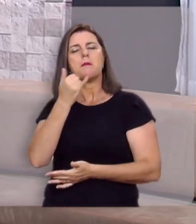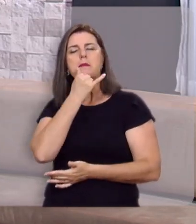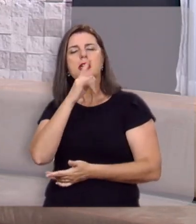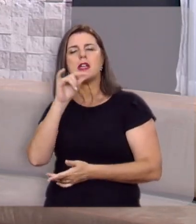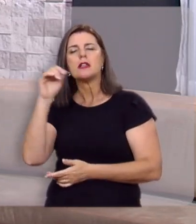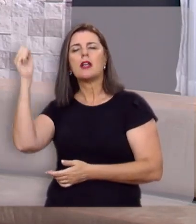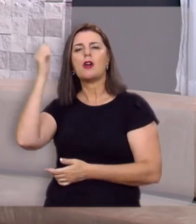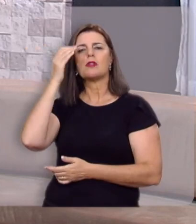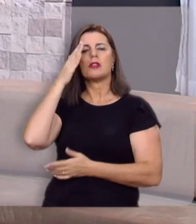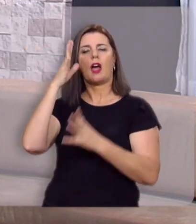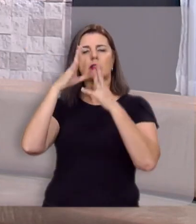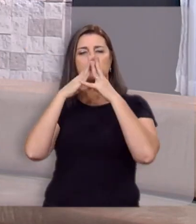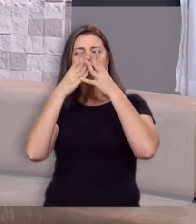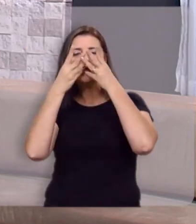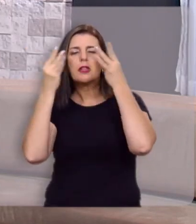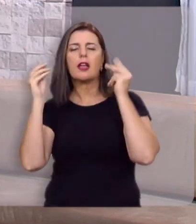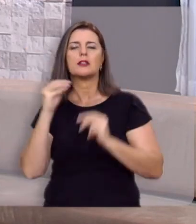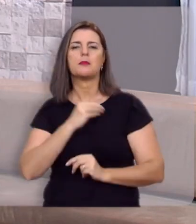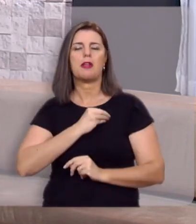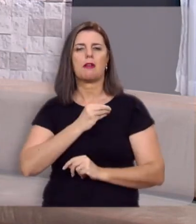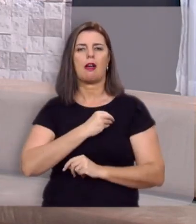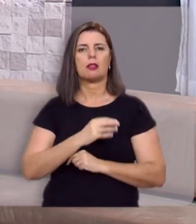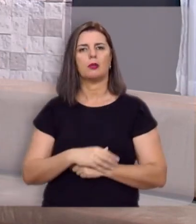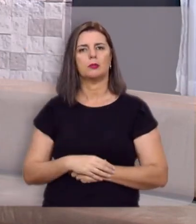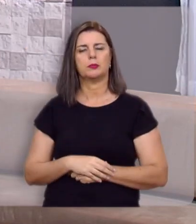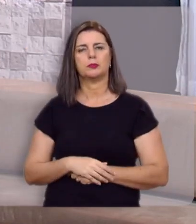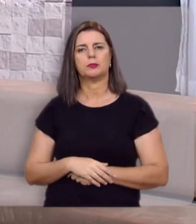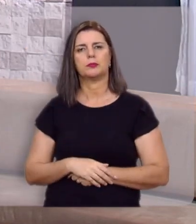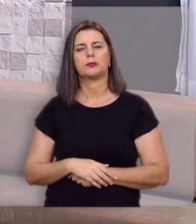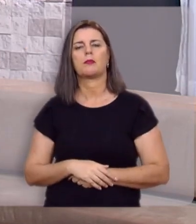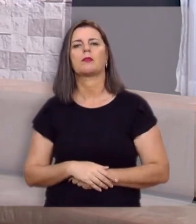que perdoa e esquece dos nossos pecados.